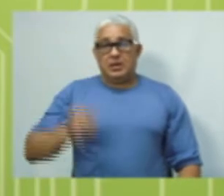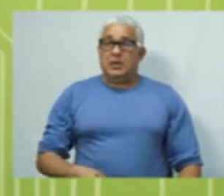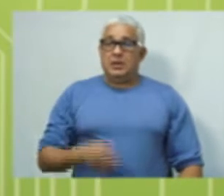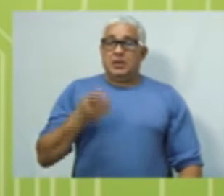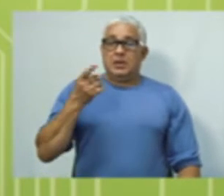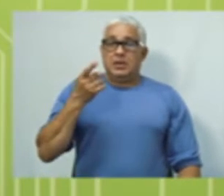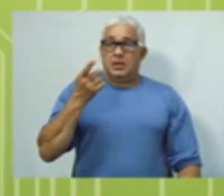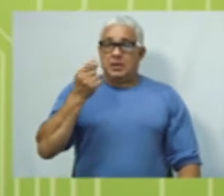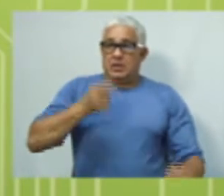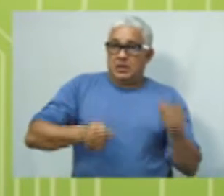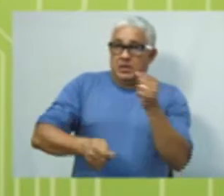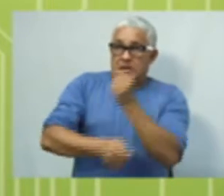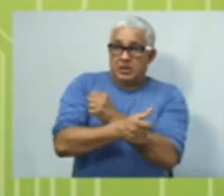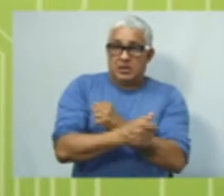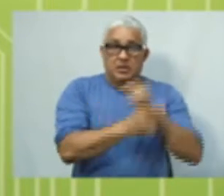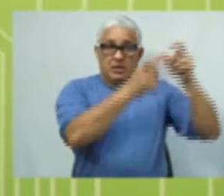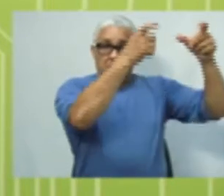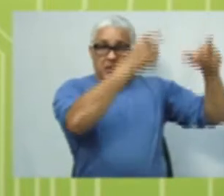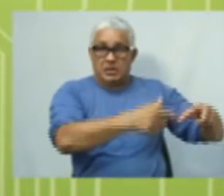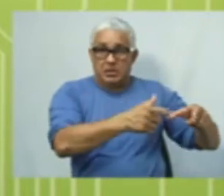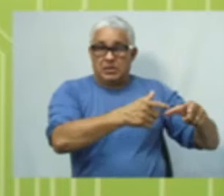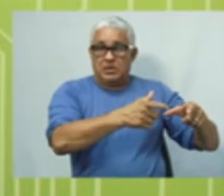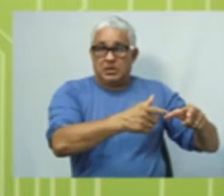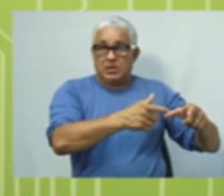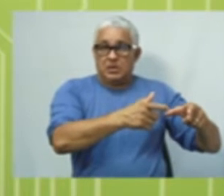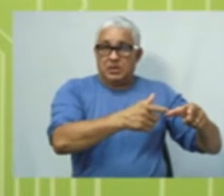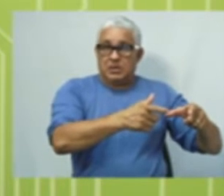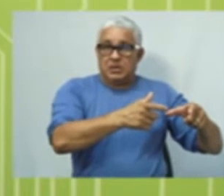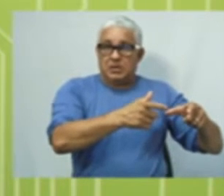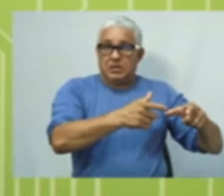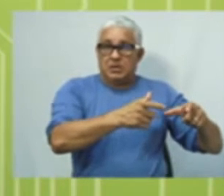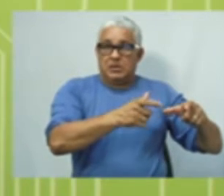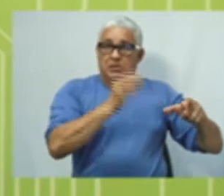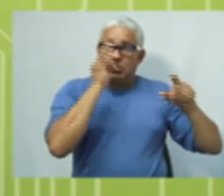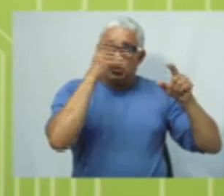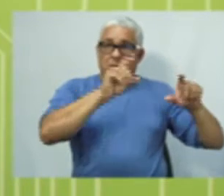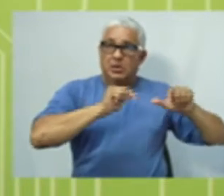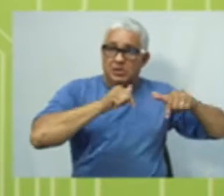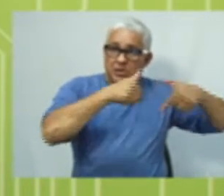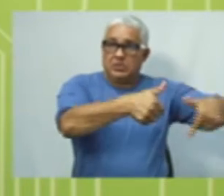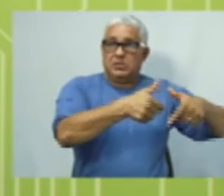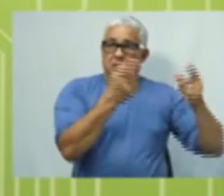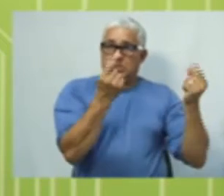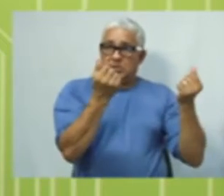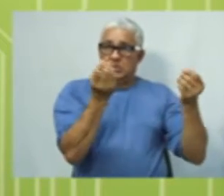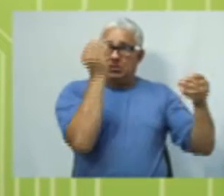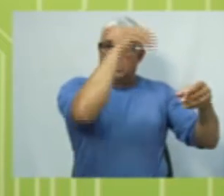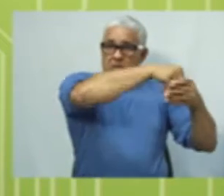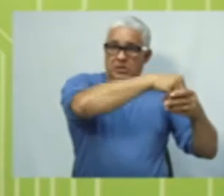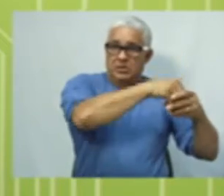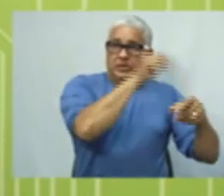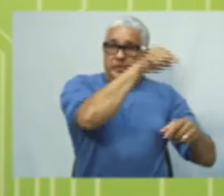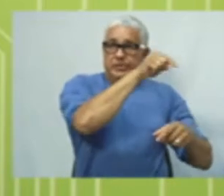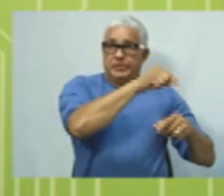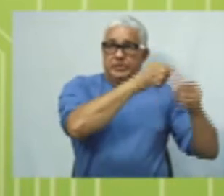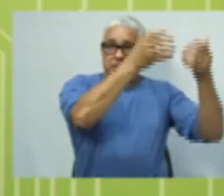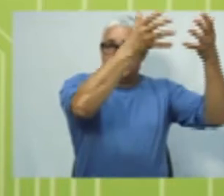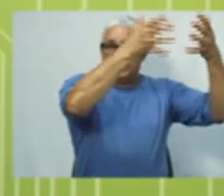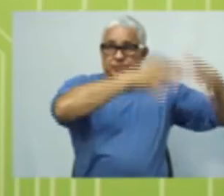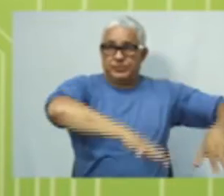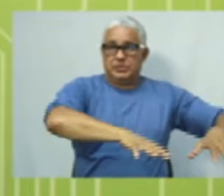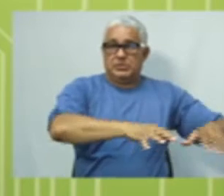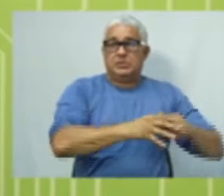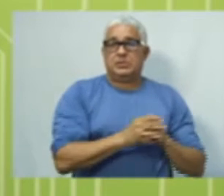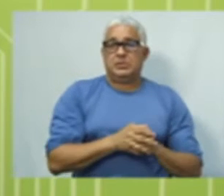para colocar, vamos dizer, todo o teu investimento, todo o teu esforço, todo o teu capital de giro, e o negócio ali tende a ser